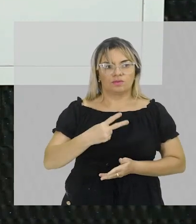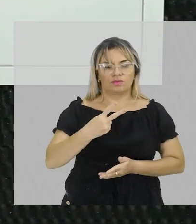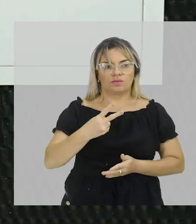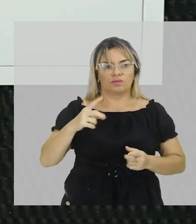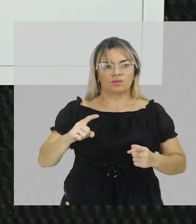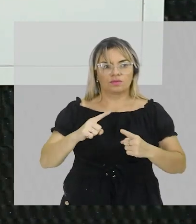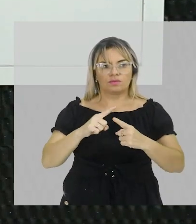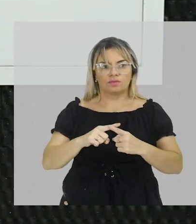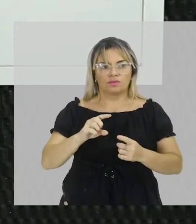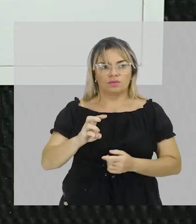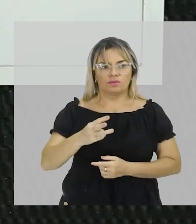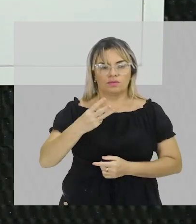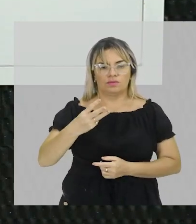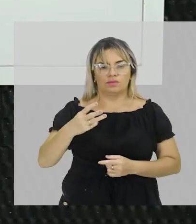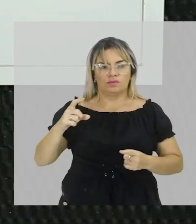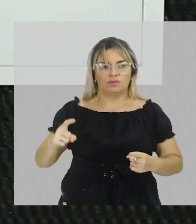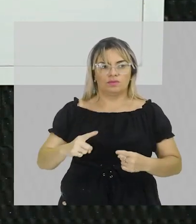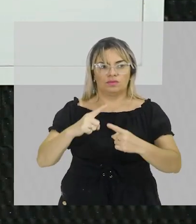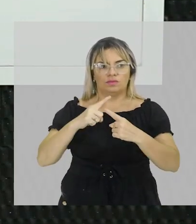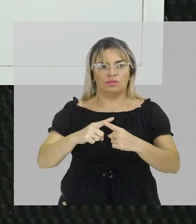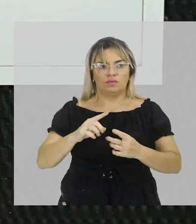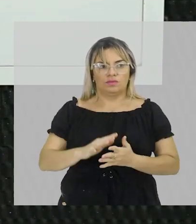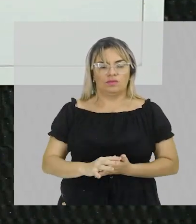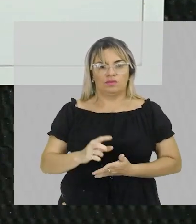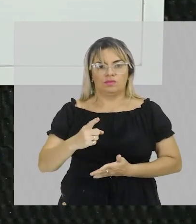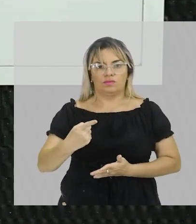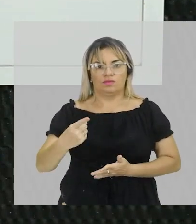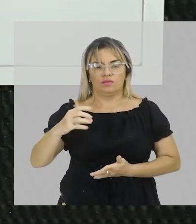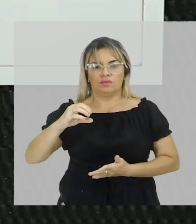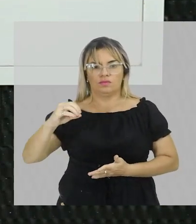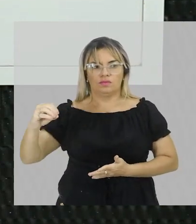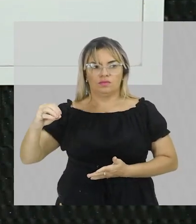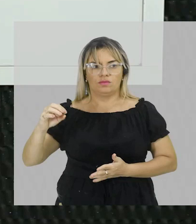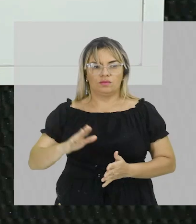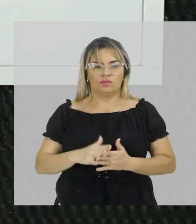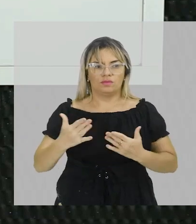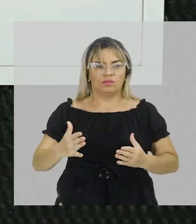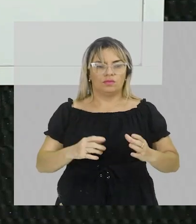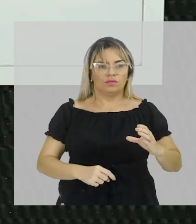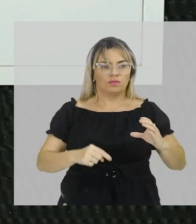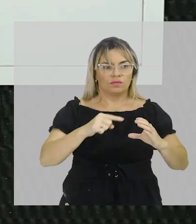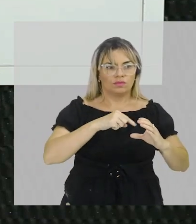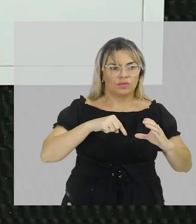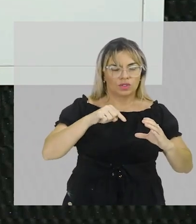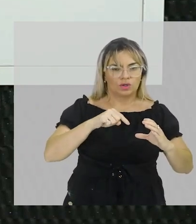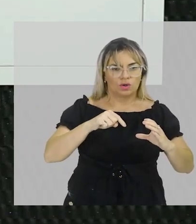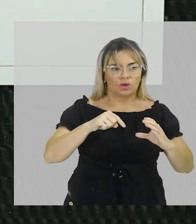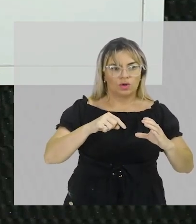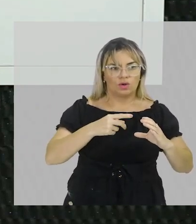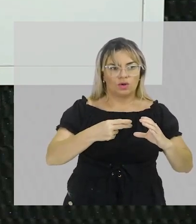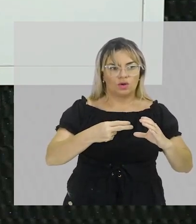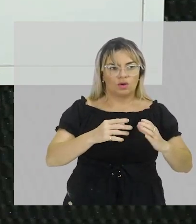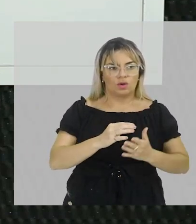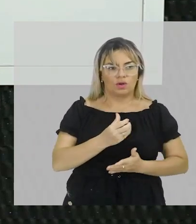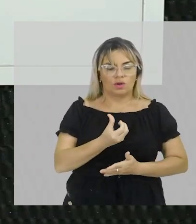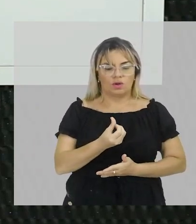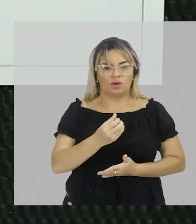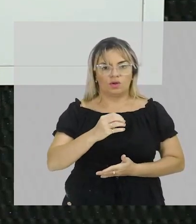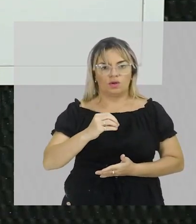né, vezes 100. Então, você vai ter um comprimento aqui de 600